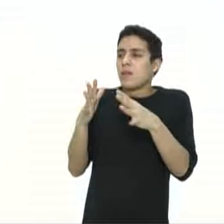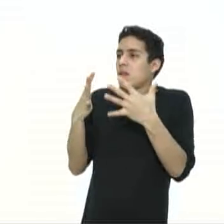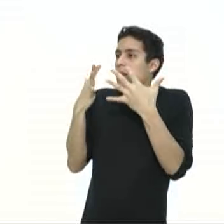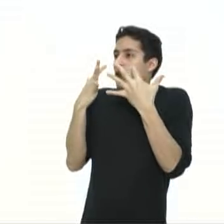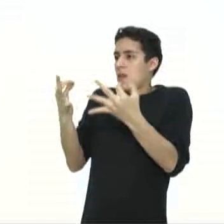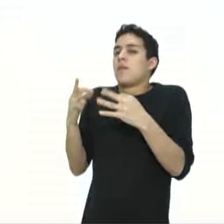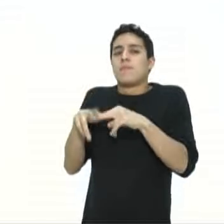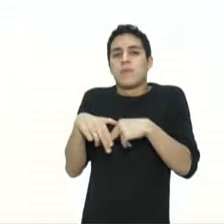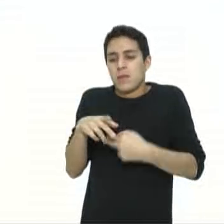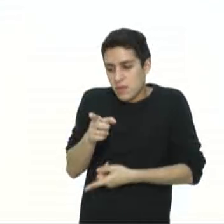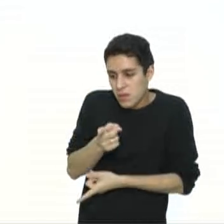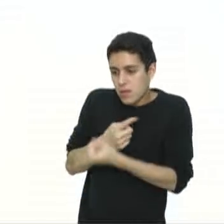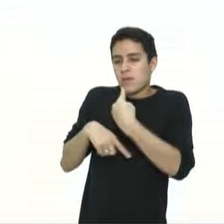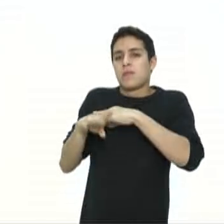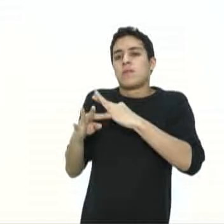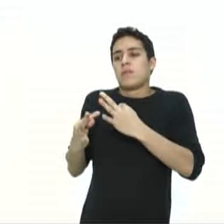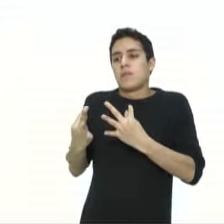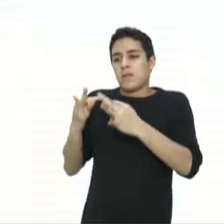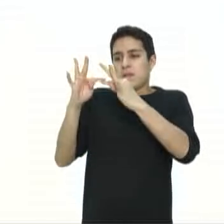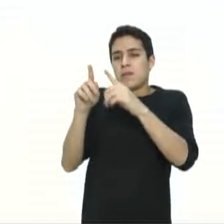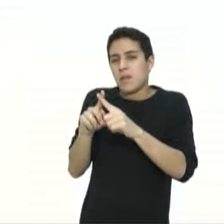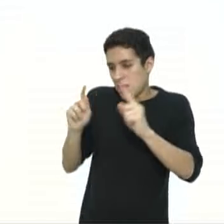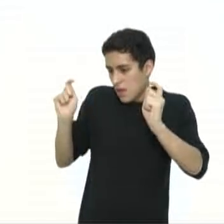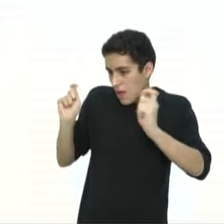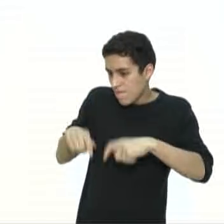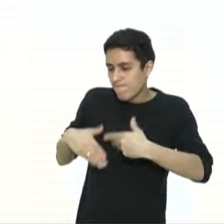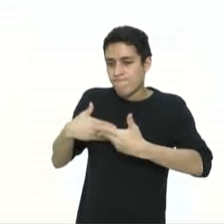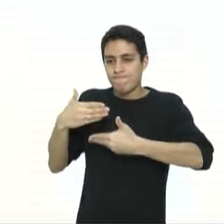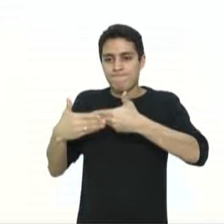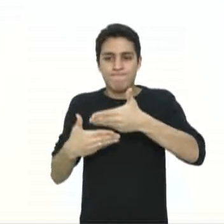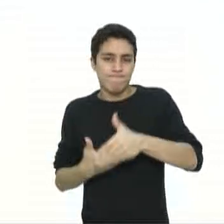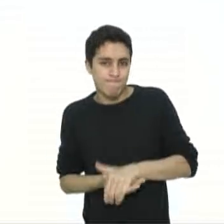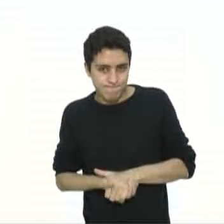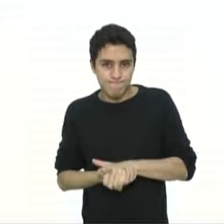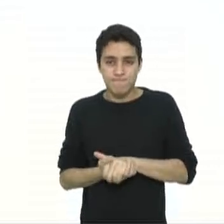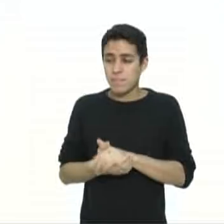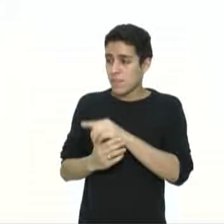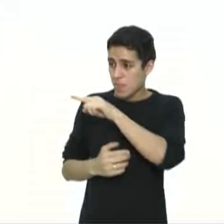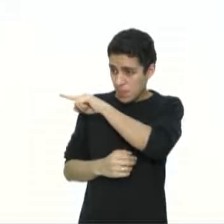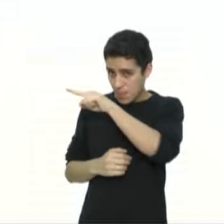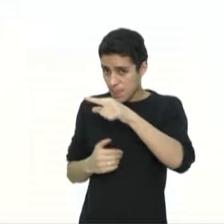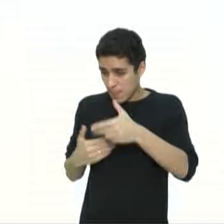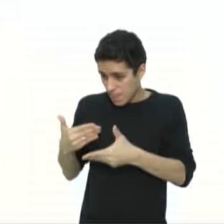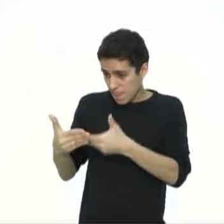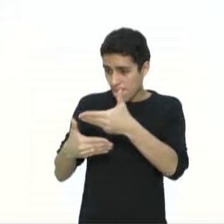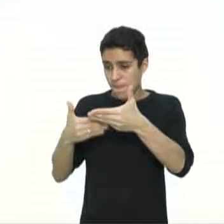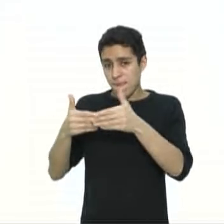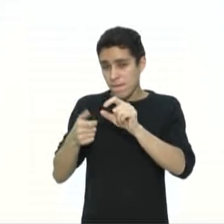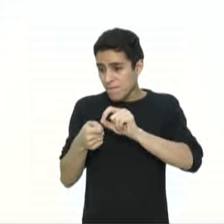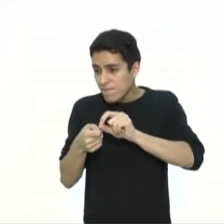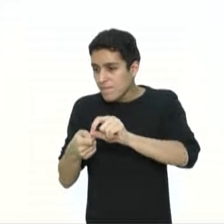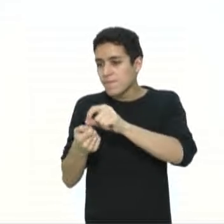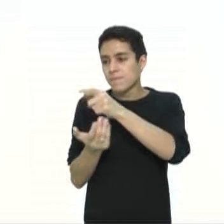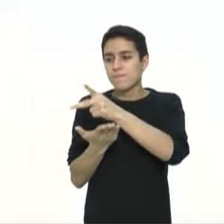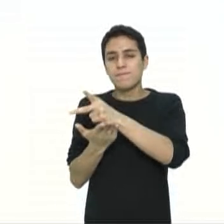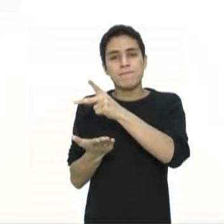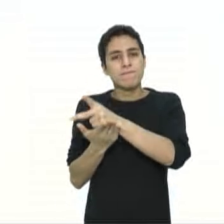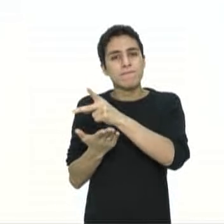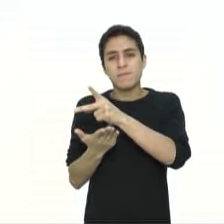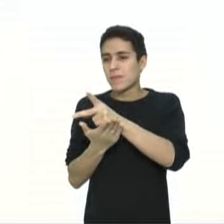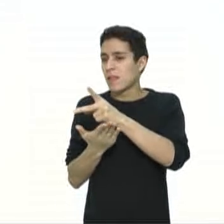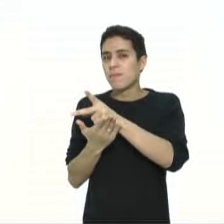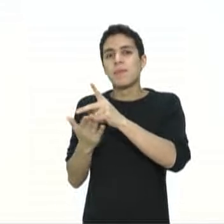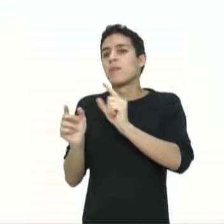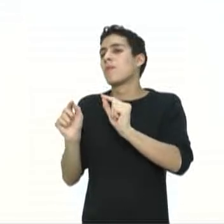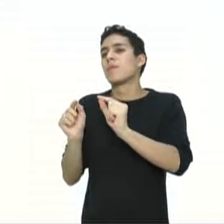pelo desenvolvimento tecnológico, pela capacidade, pela competência. A capacidade de produção sempre foi a chave da indústria